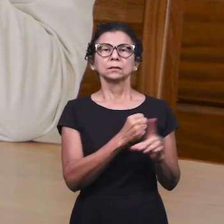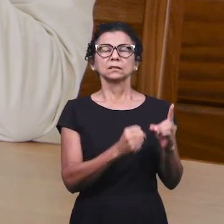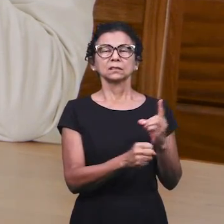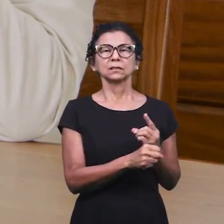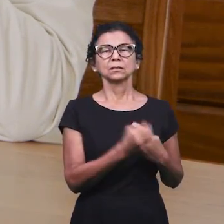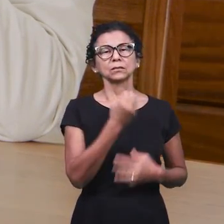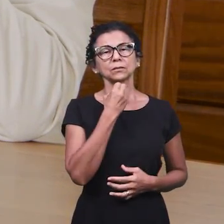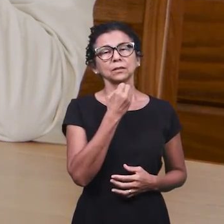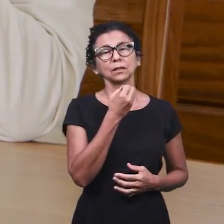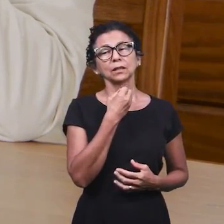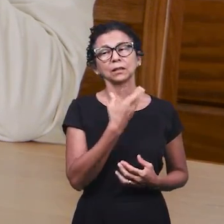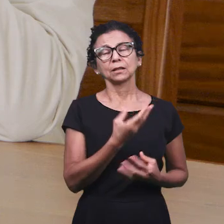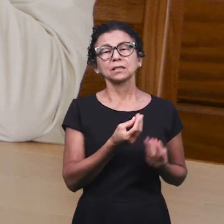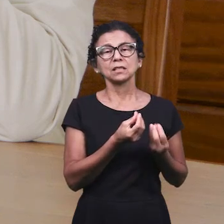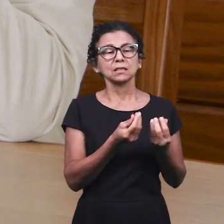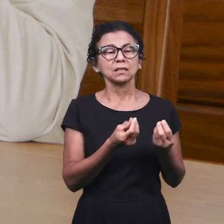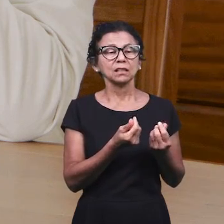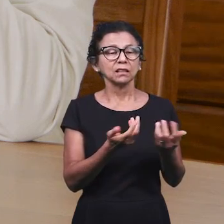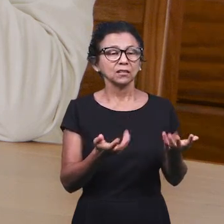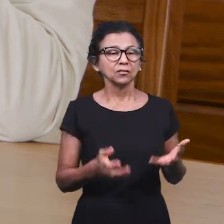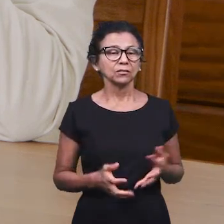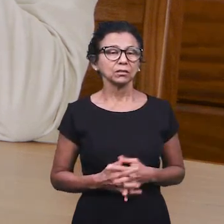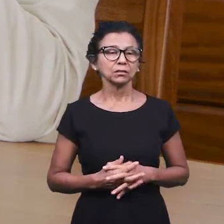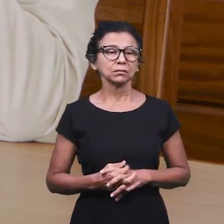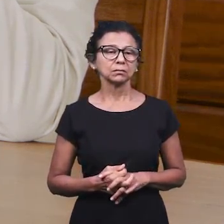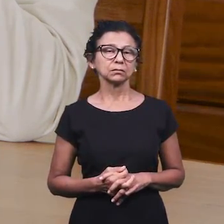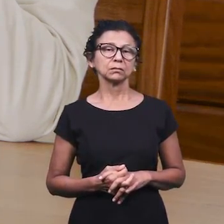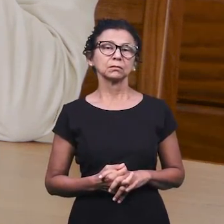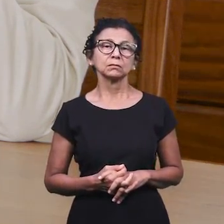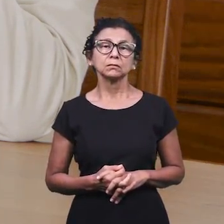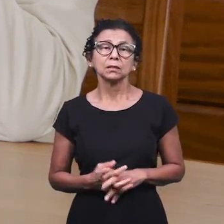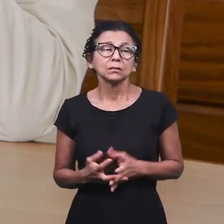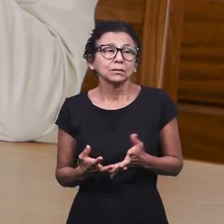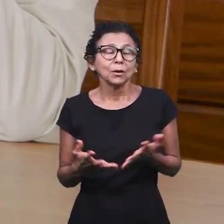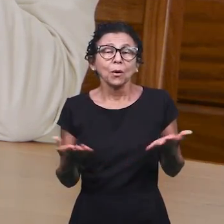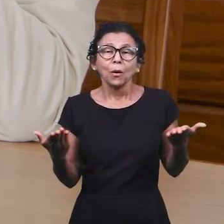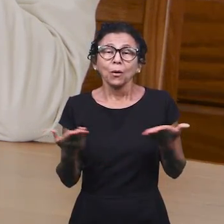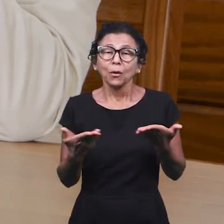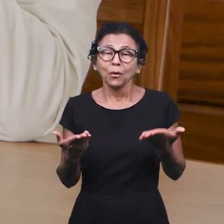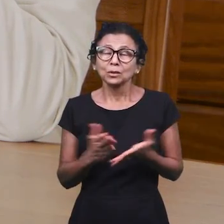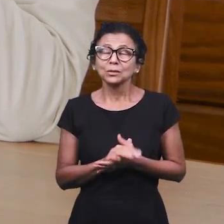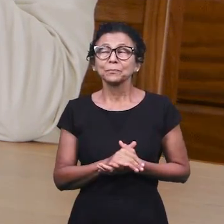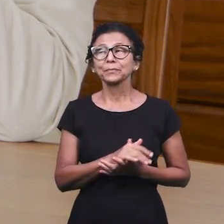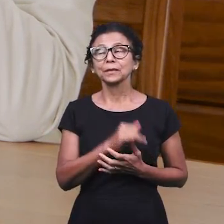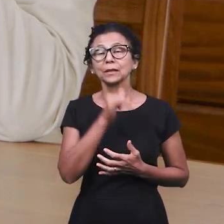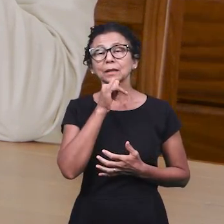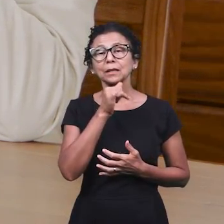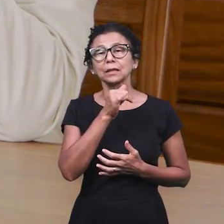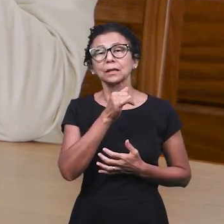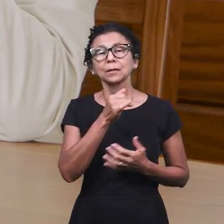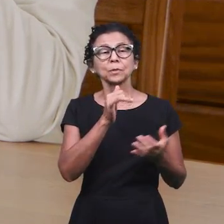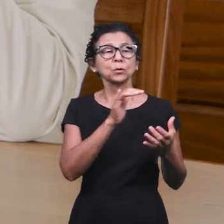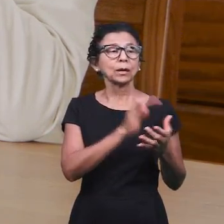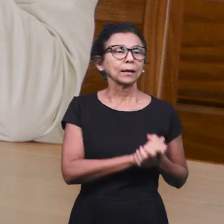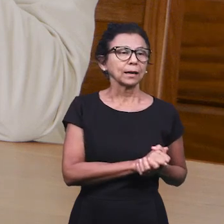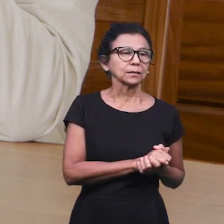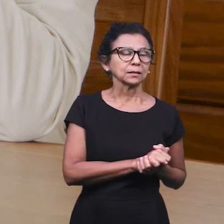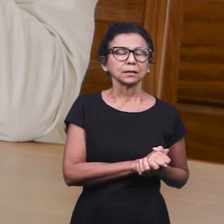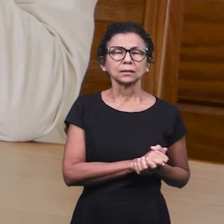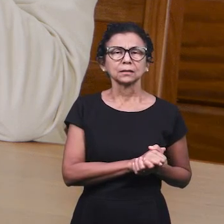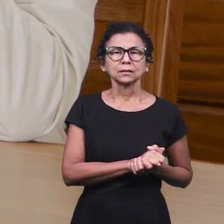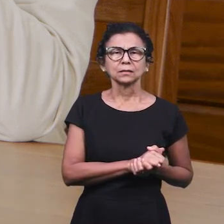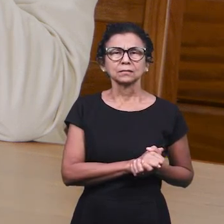está muito fragilizada. Então, hoje, as relações são rompidas com uma facilidade impressionante. Qualquer coisa, a pessoa rompe. A pessoa